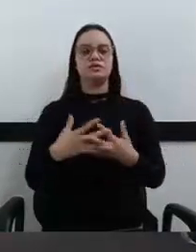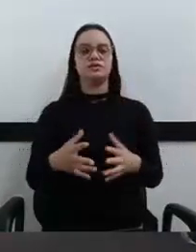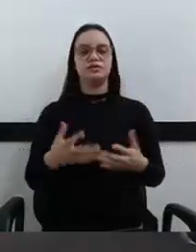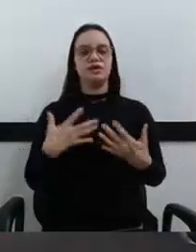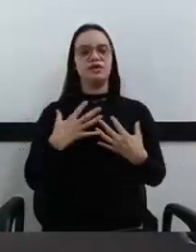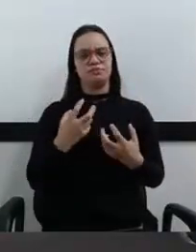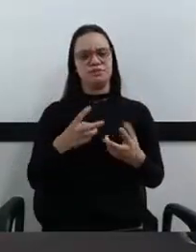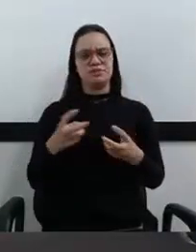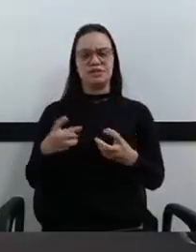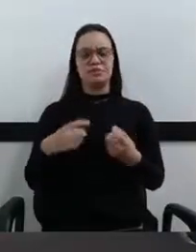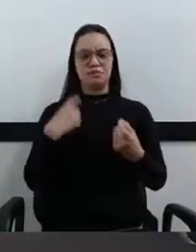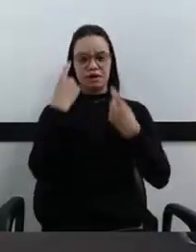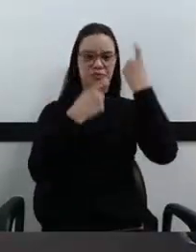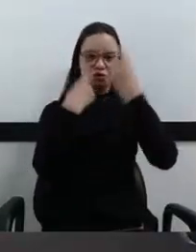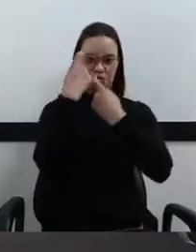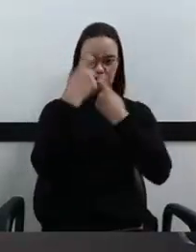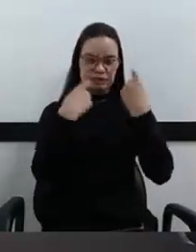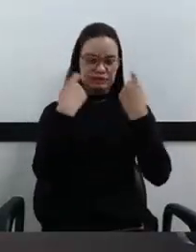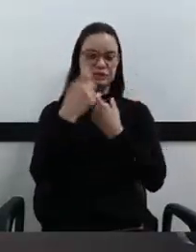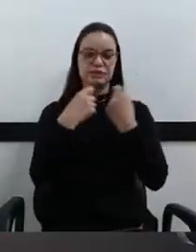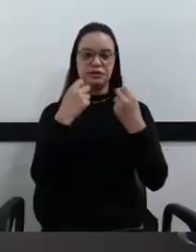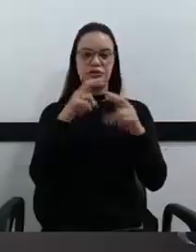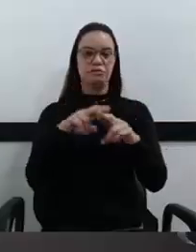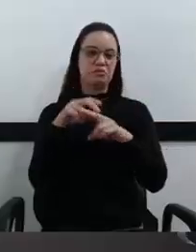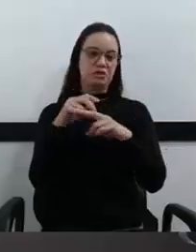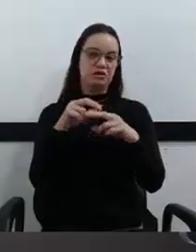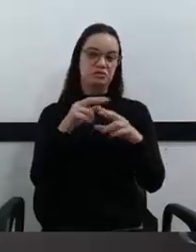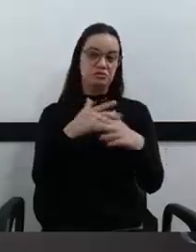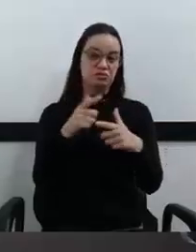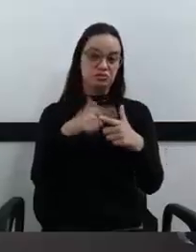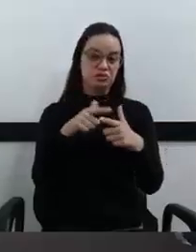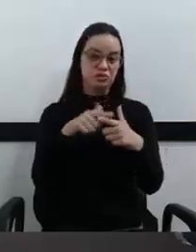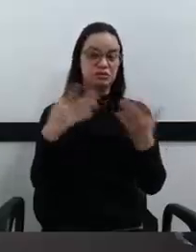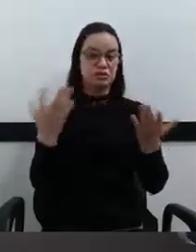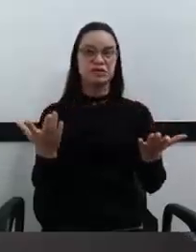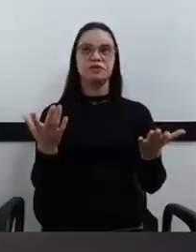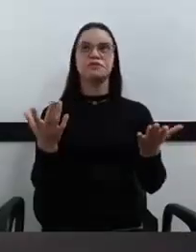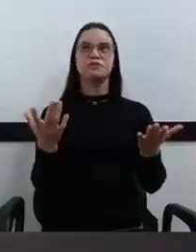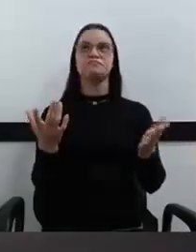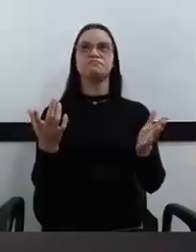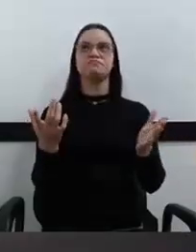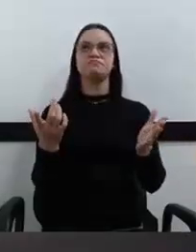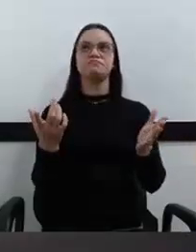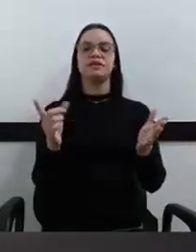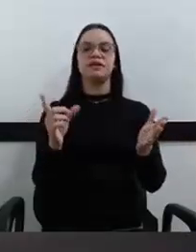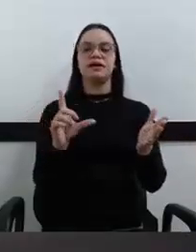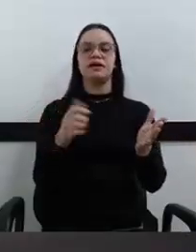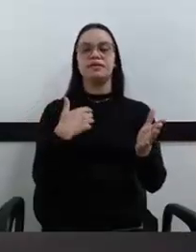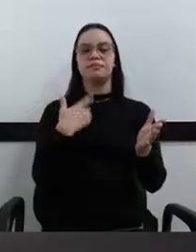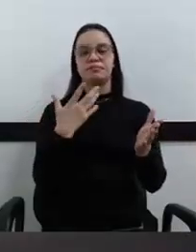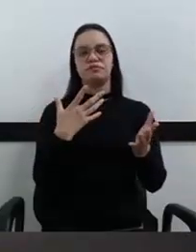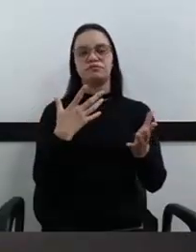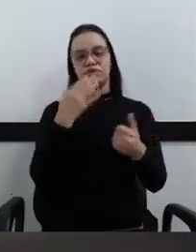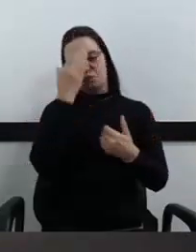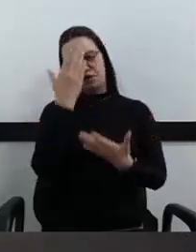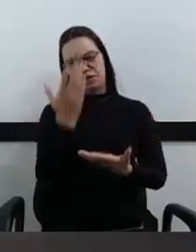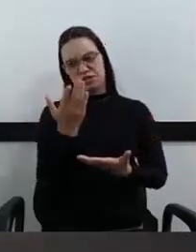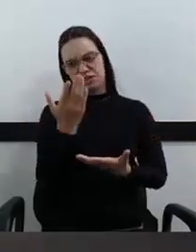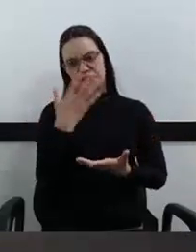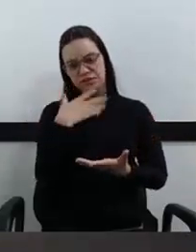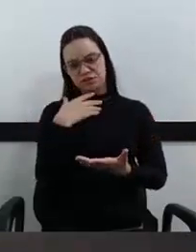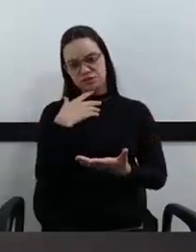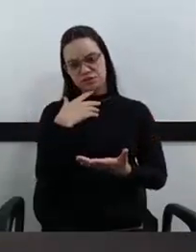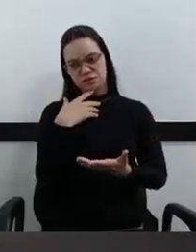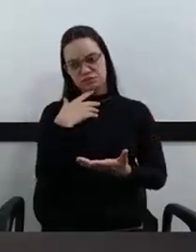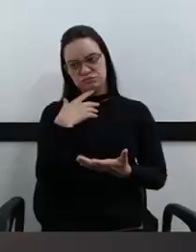de Vossa Excelência com o esclarecimento dos colegas e das colegas. Então, cumprimento Vossa Excelência aqui pela iniciativa. Acho que